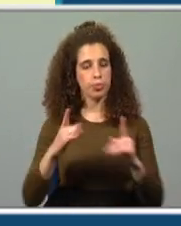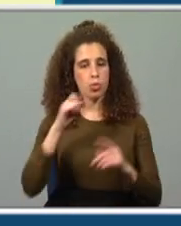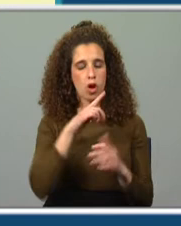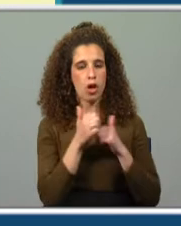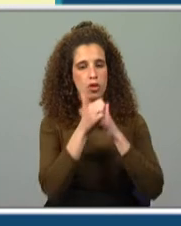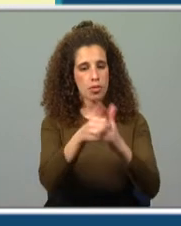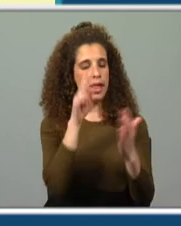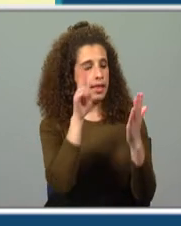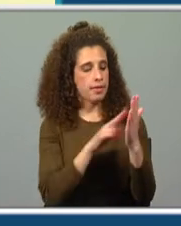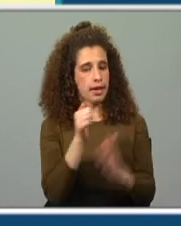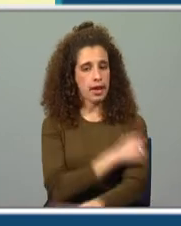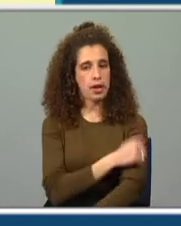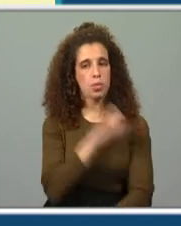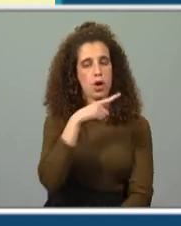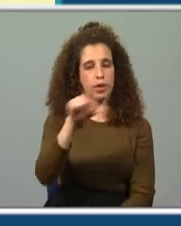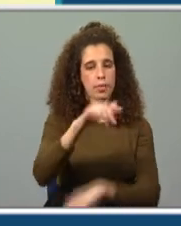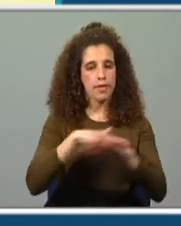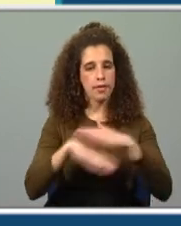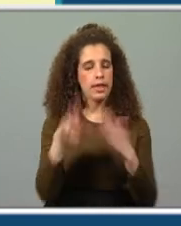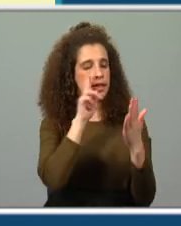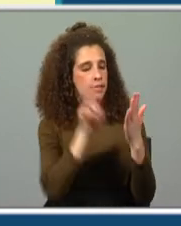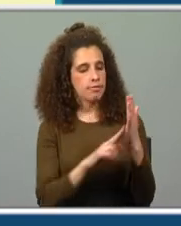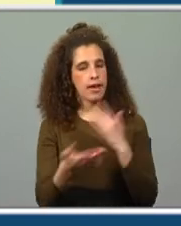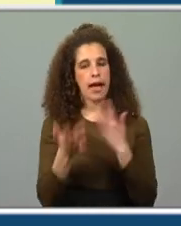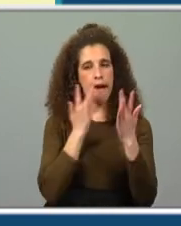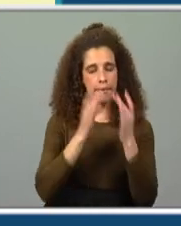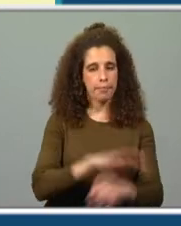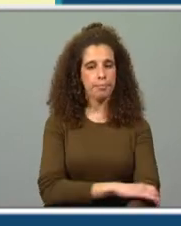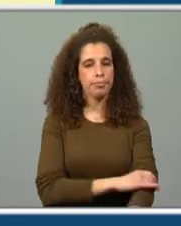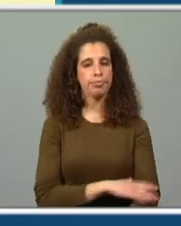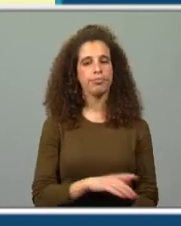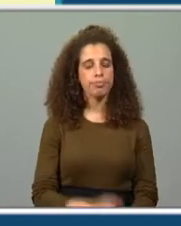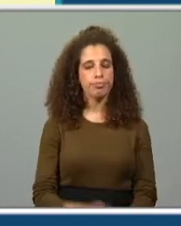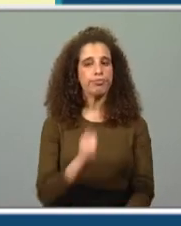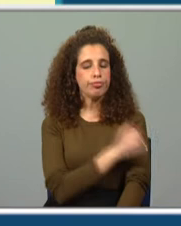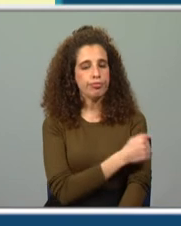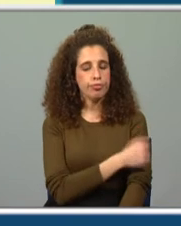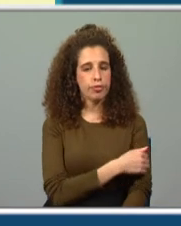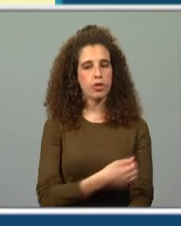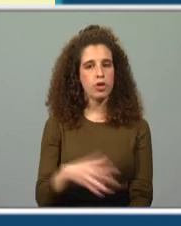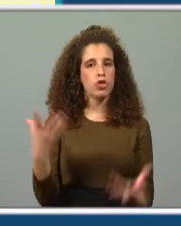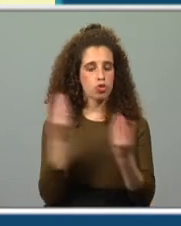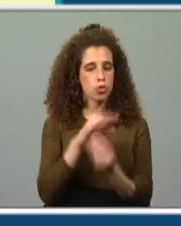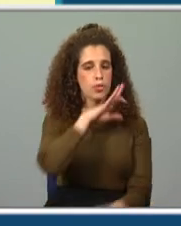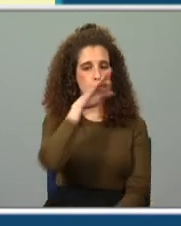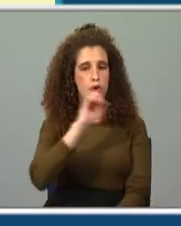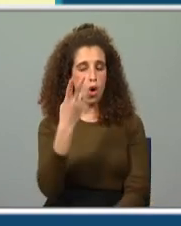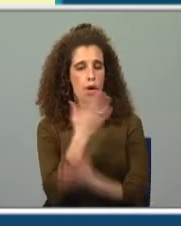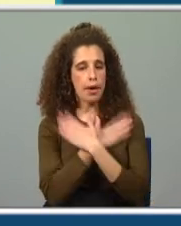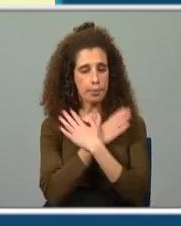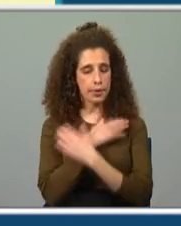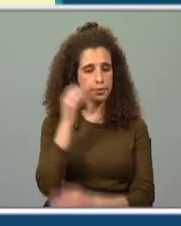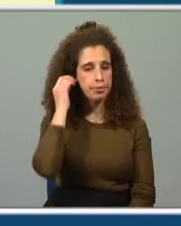acompanhar a leitura em casa, podem também ir fazendo esta leitura dramatizada aí em casa com a vossa família ou com os vossos